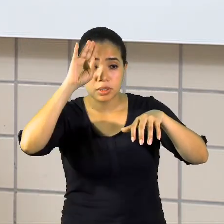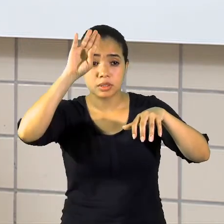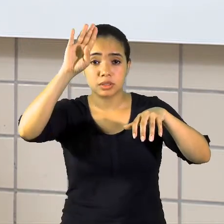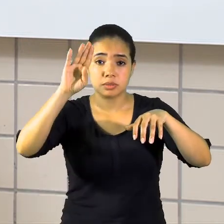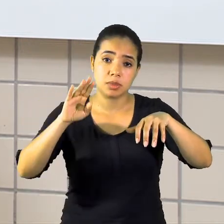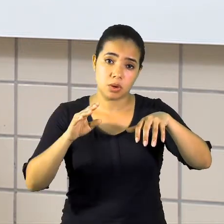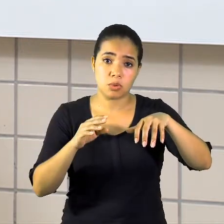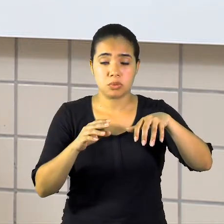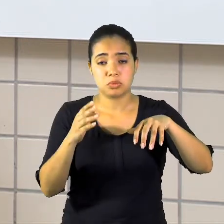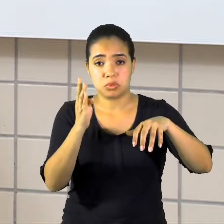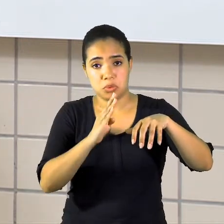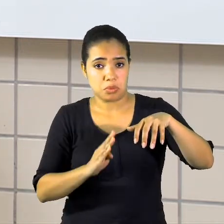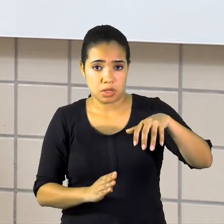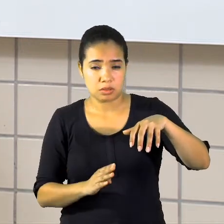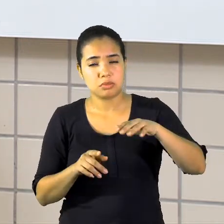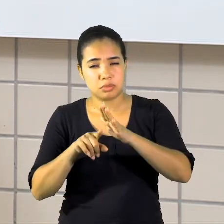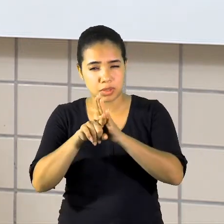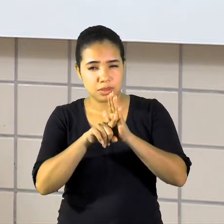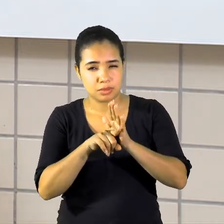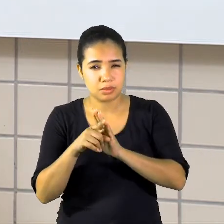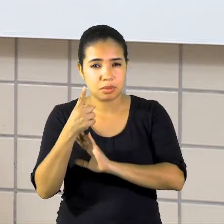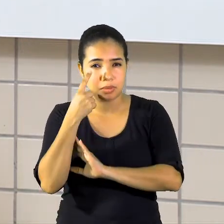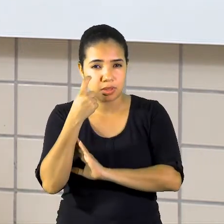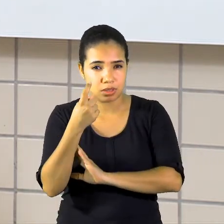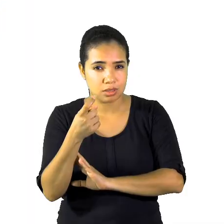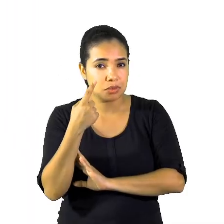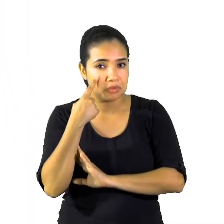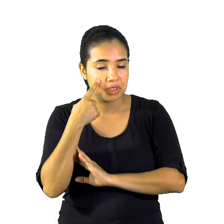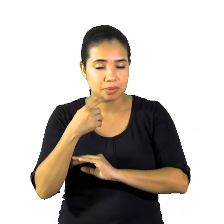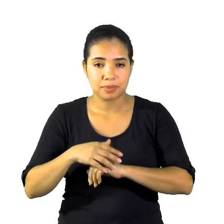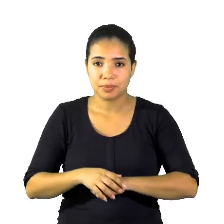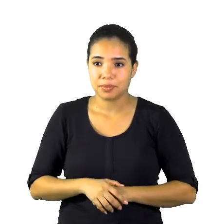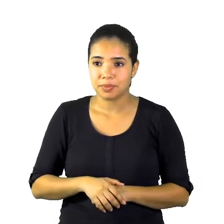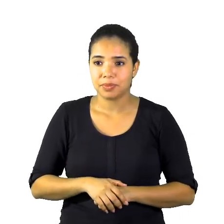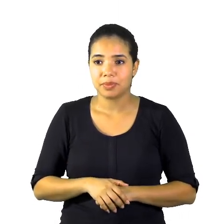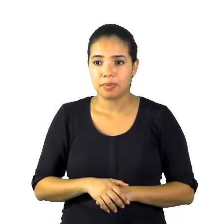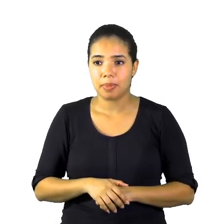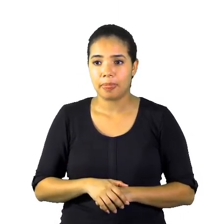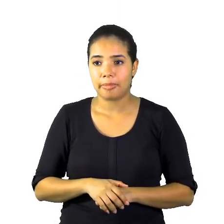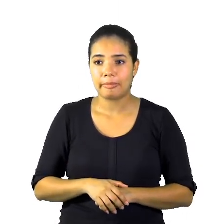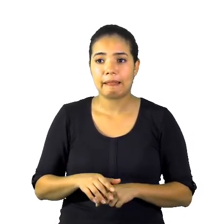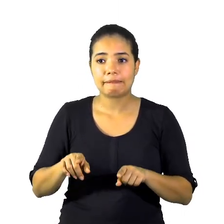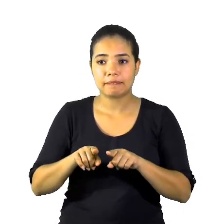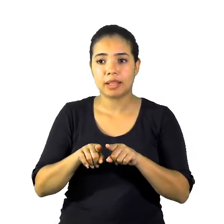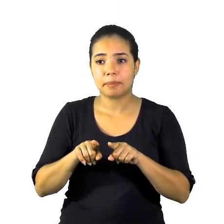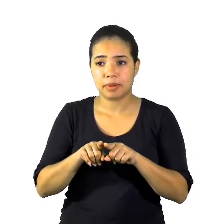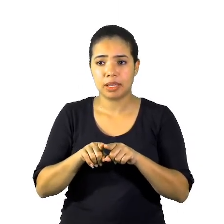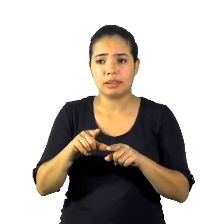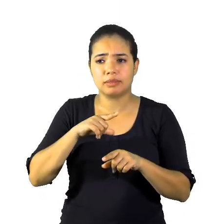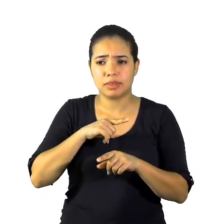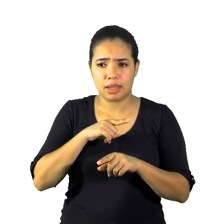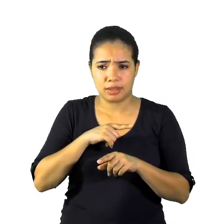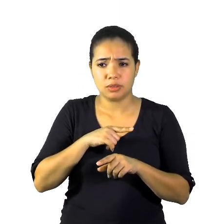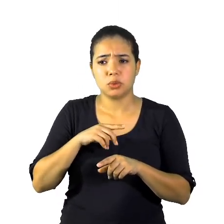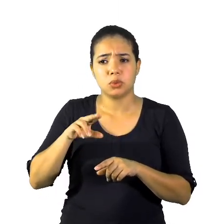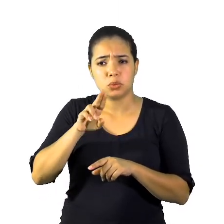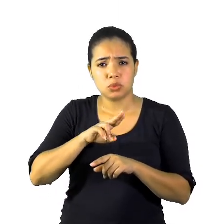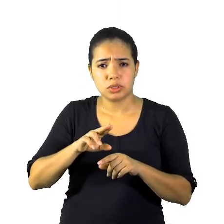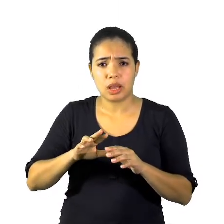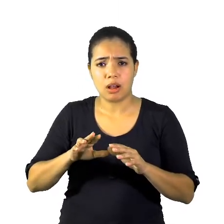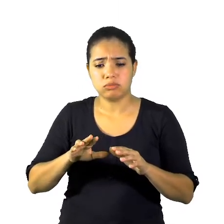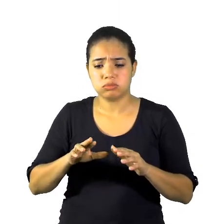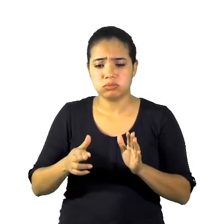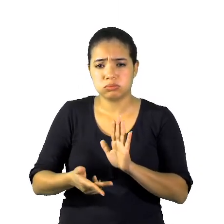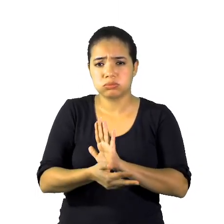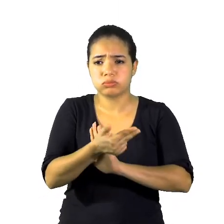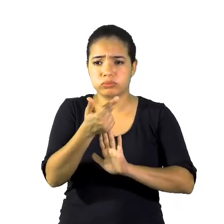longitudes do Brasil. Pesquisem, é muito interessante a gente ver. As curvas de nível, também utilizadas em mapas.